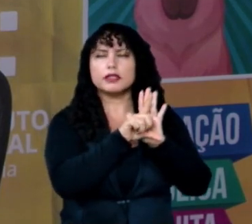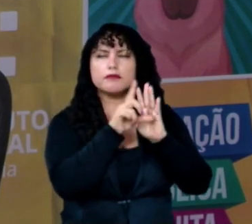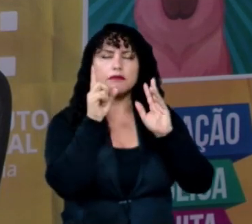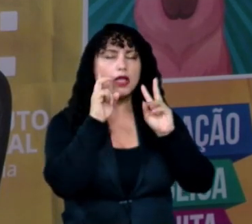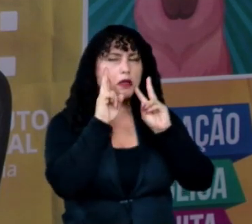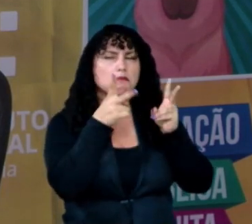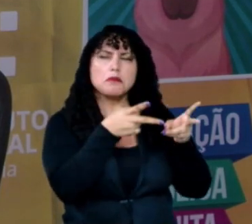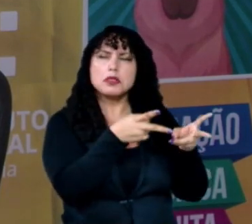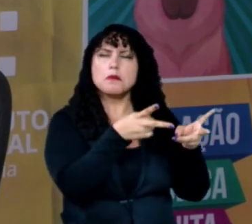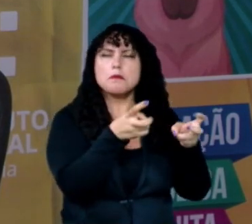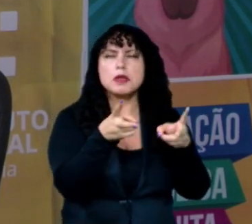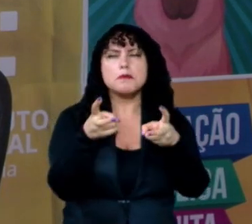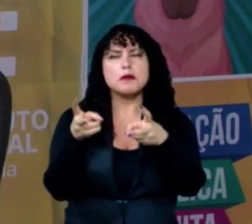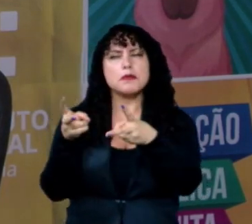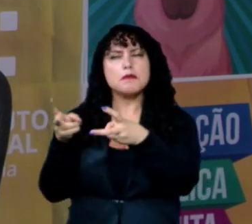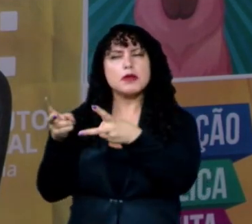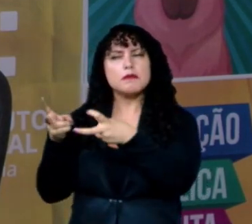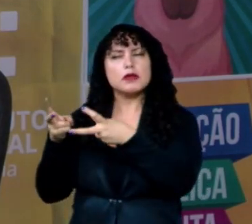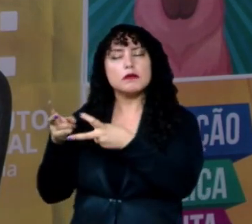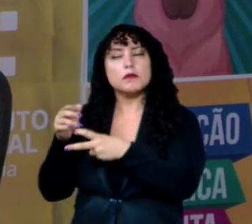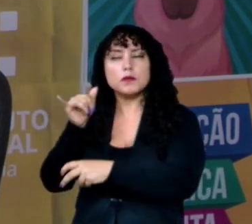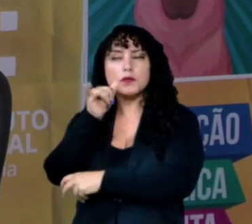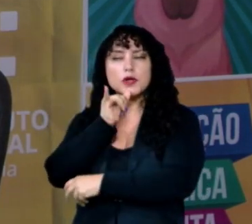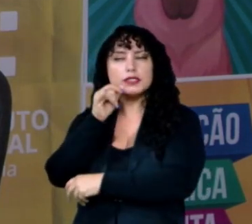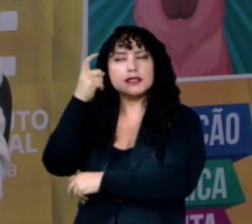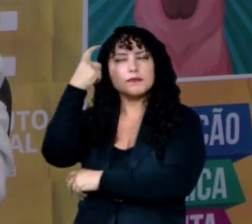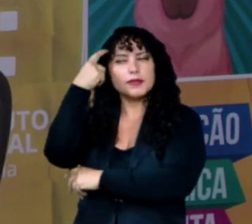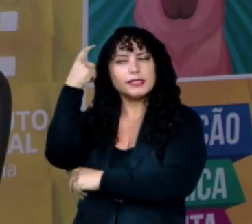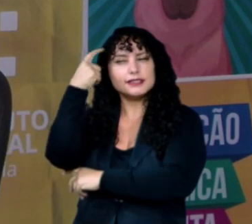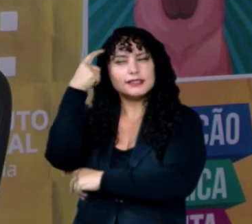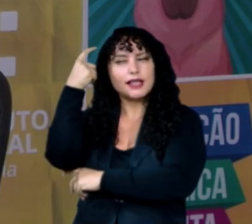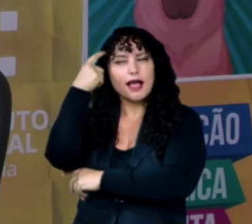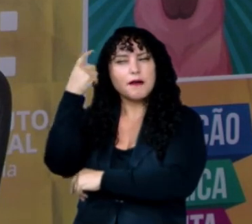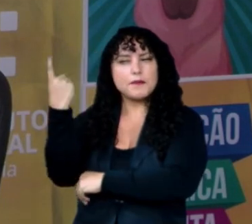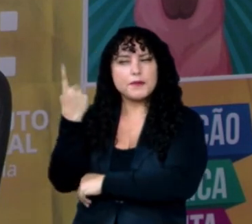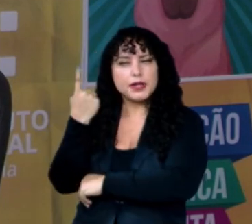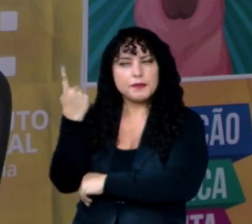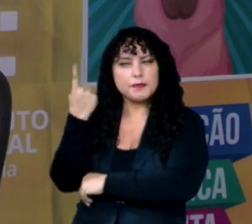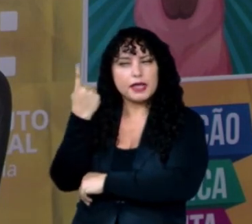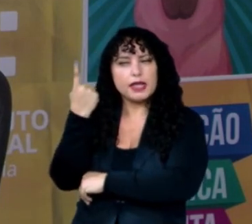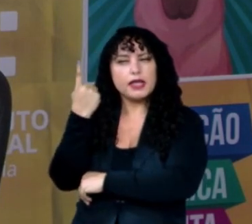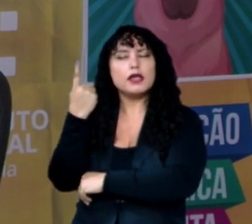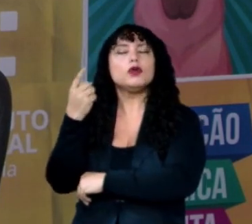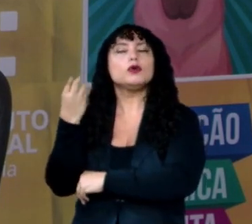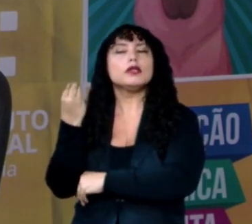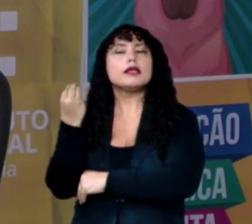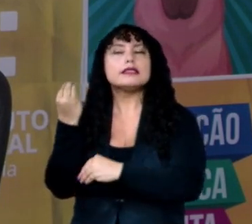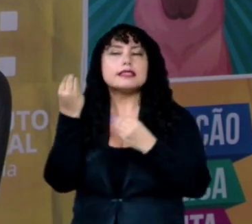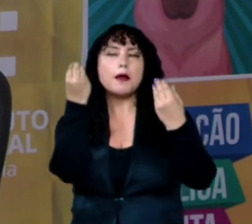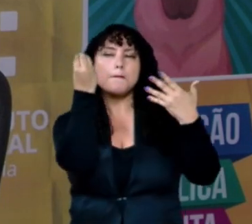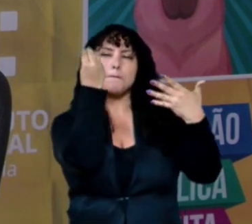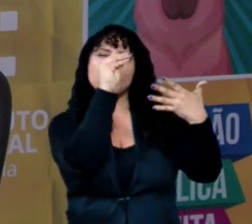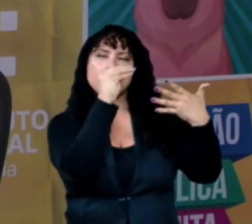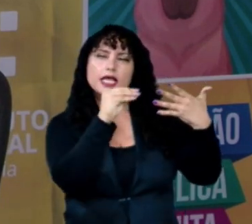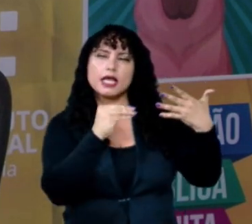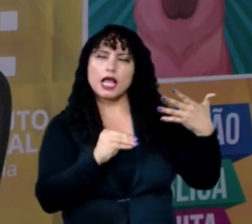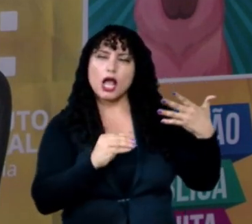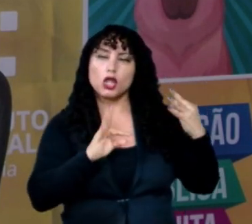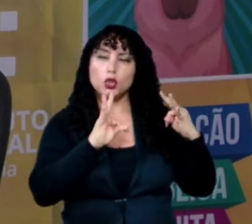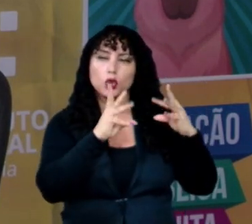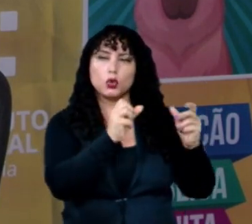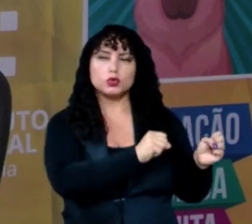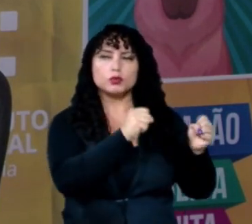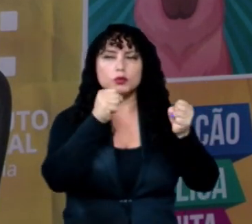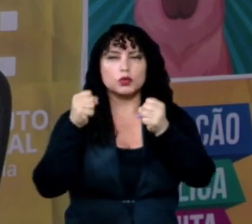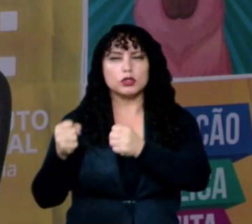olhar. Então, se a gente vai, por exemplo, pensar que, primeiro, ela tem que se aplicar a todos os poderes. Então, é uma lei